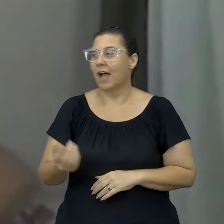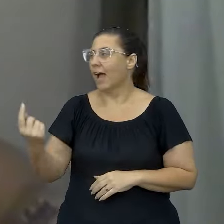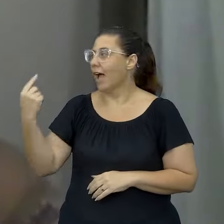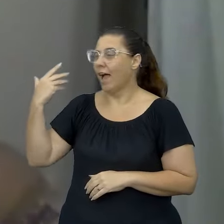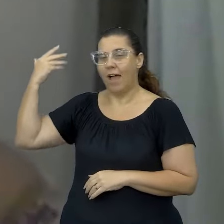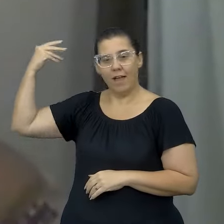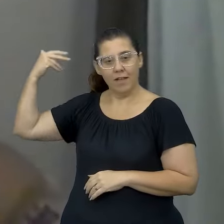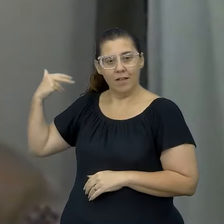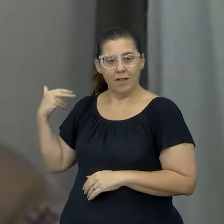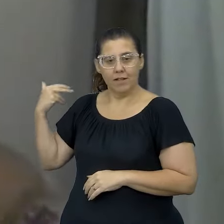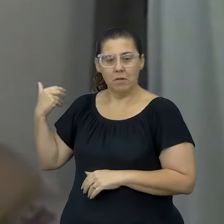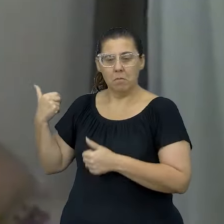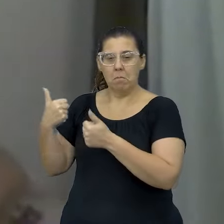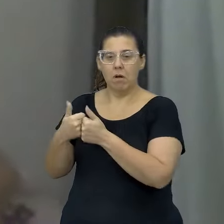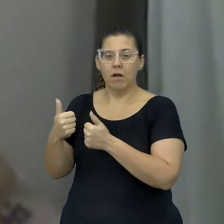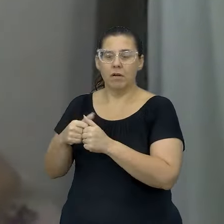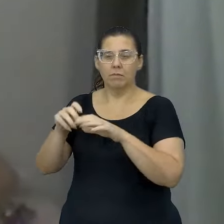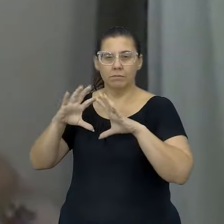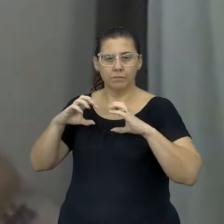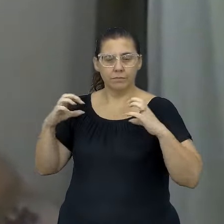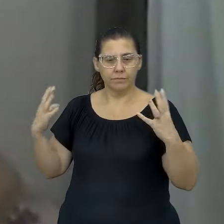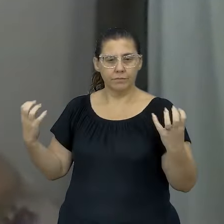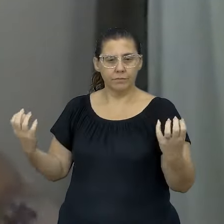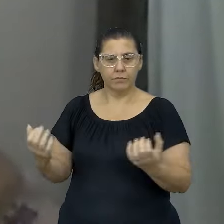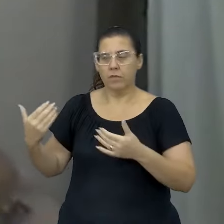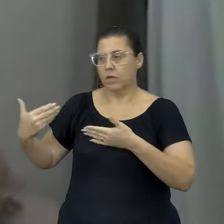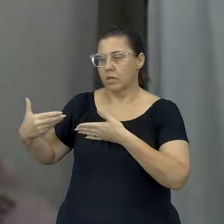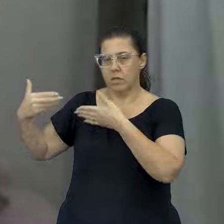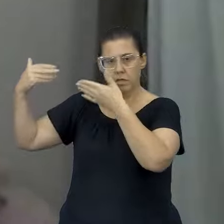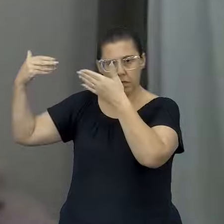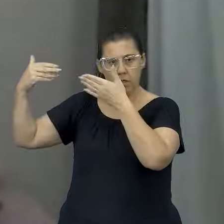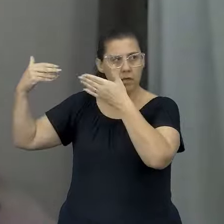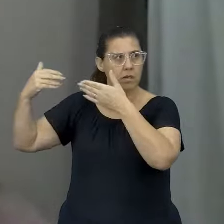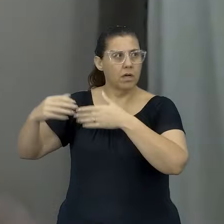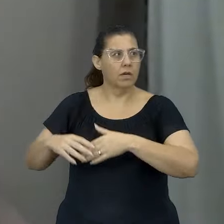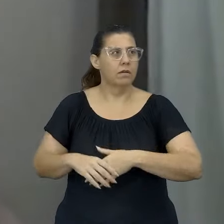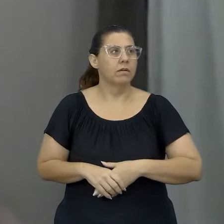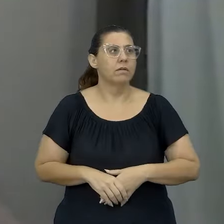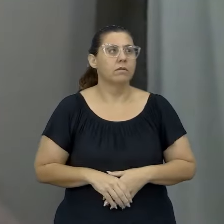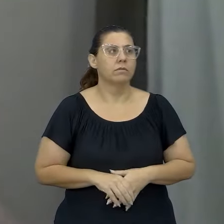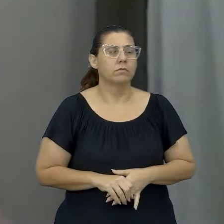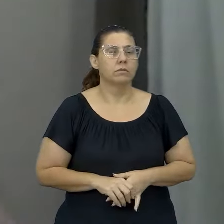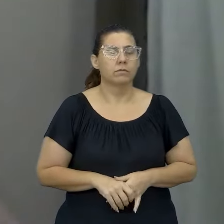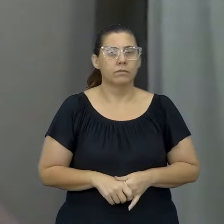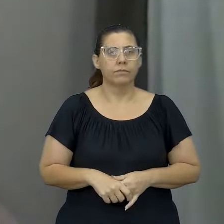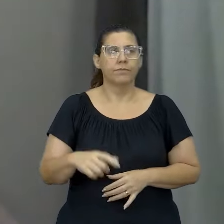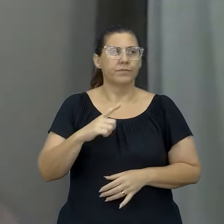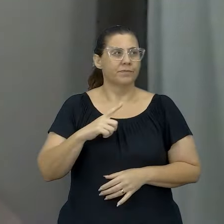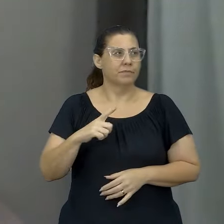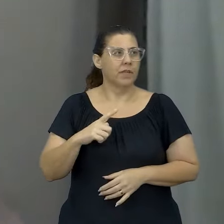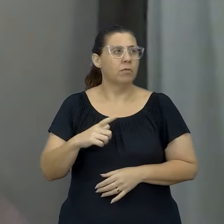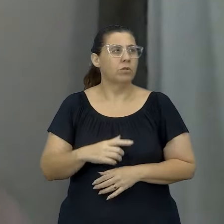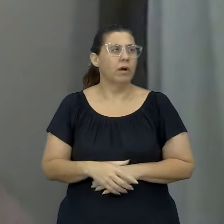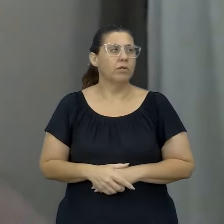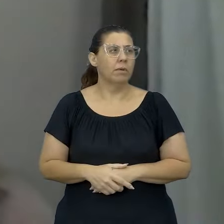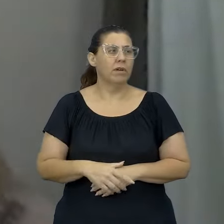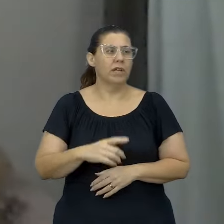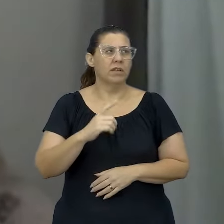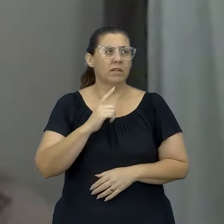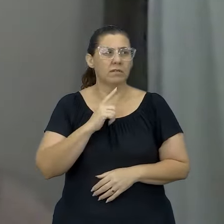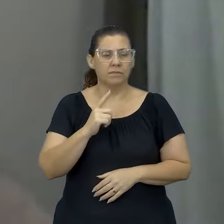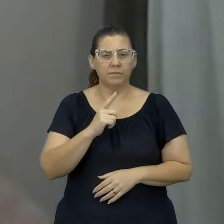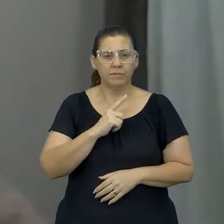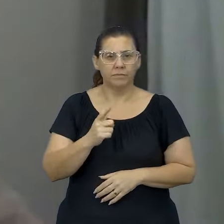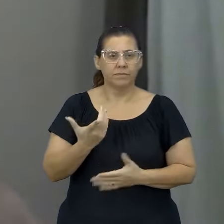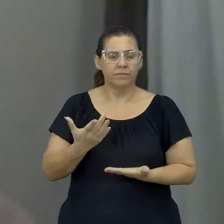um pedacinho do meu sofá, eu estou na sala, e na parede umas tulipas que eu tenho aqui na decoração.